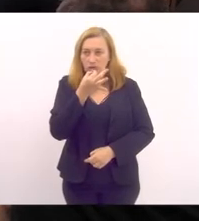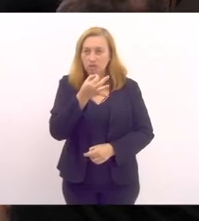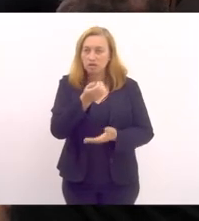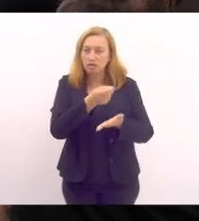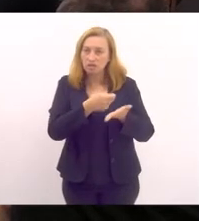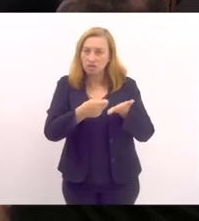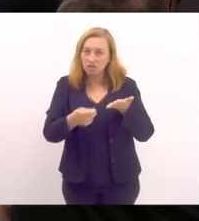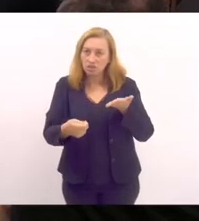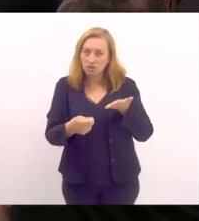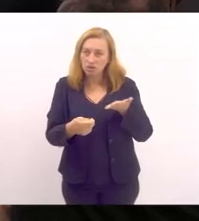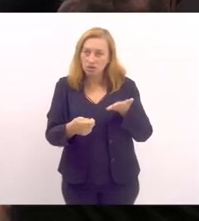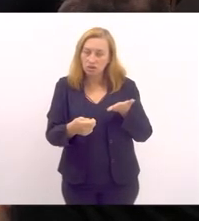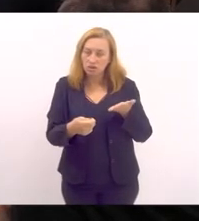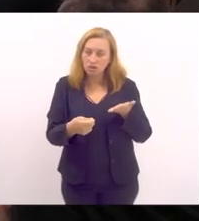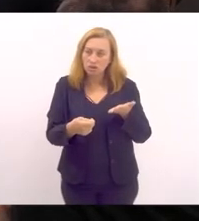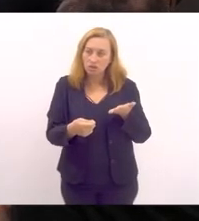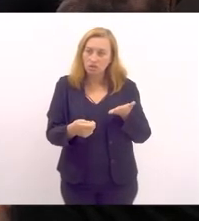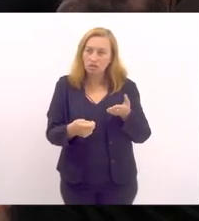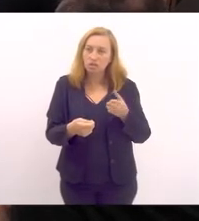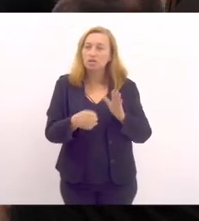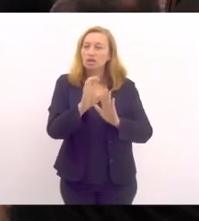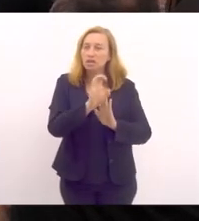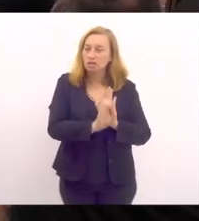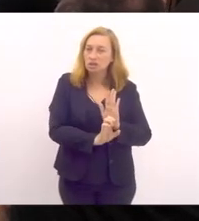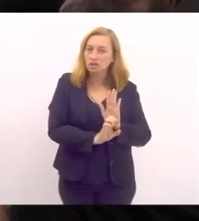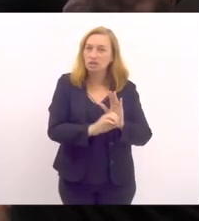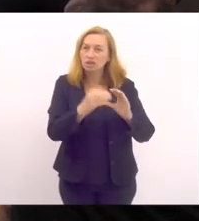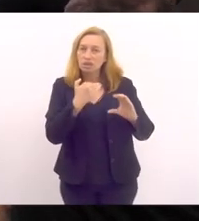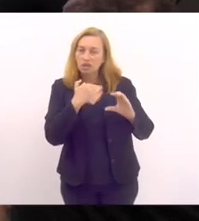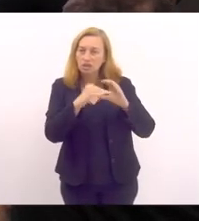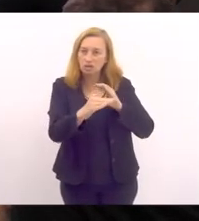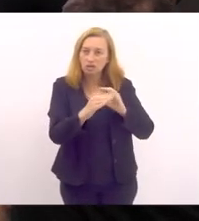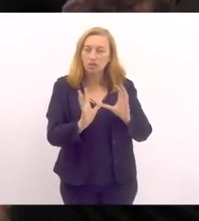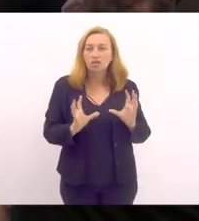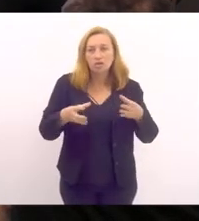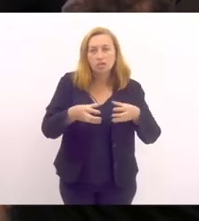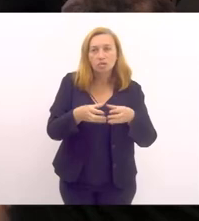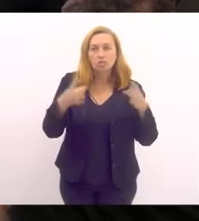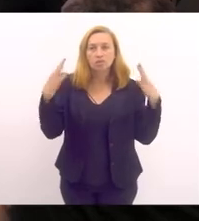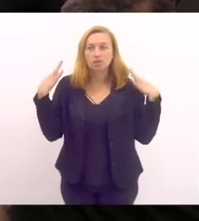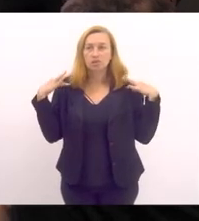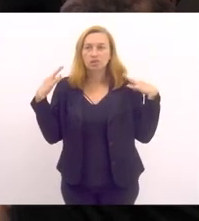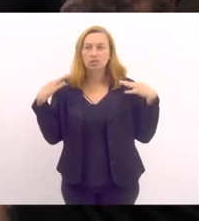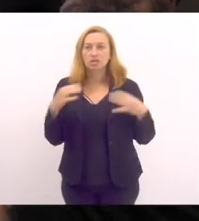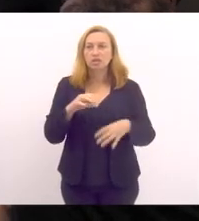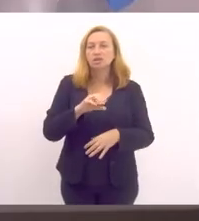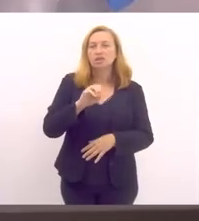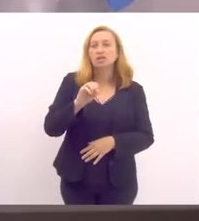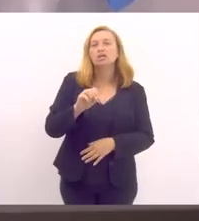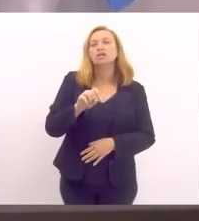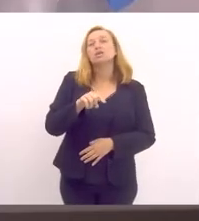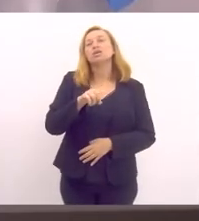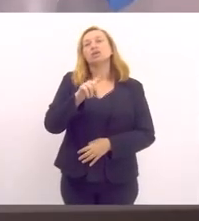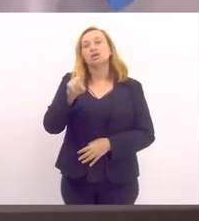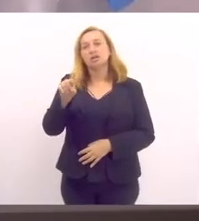ali, ó. Opiniões sobre as emendas devem ser encaminhadas à comissão de turismo,